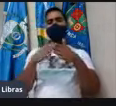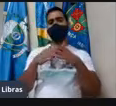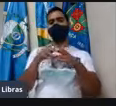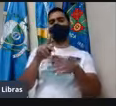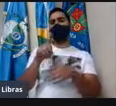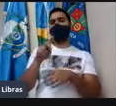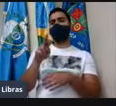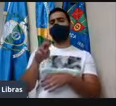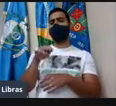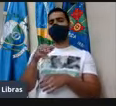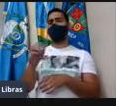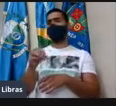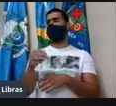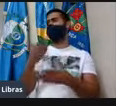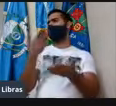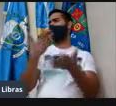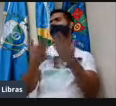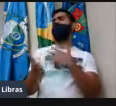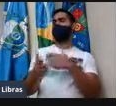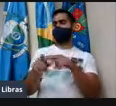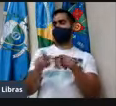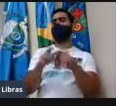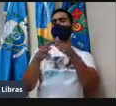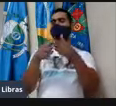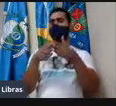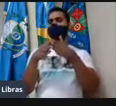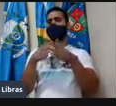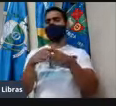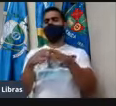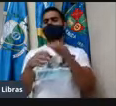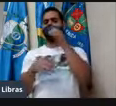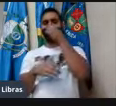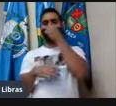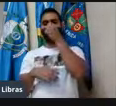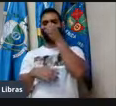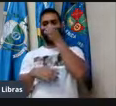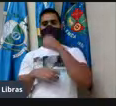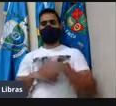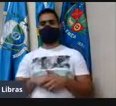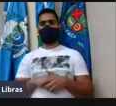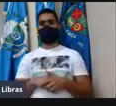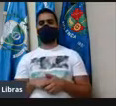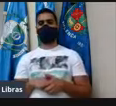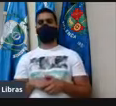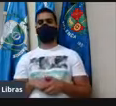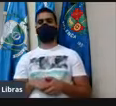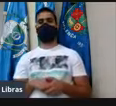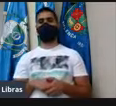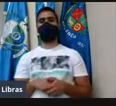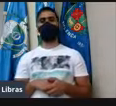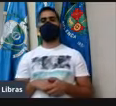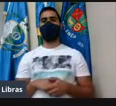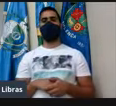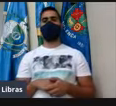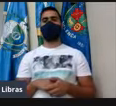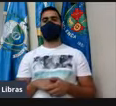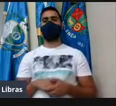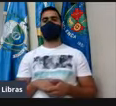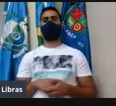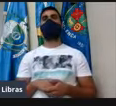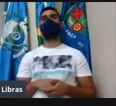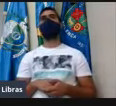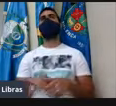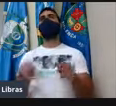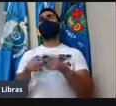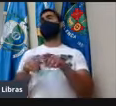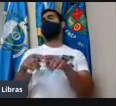licença-prêmio, e muitas delas estão perdendo a licença-prêmio porque não está existindo uma conversação entre a Secretaria de Educação e